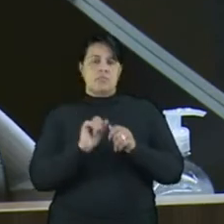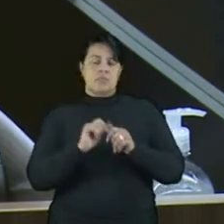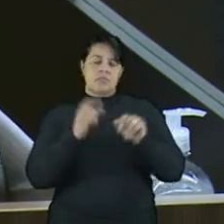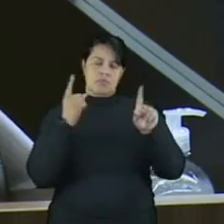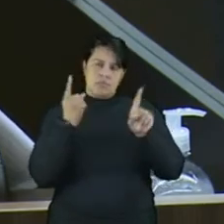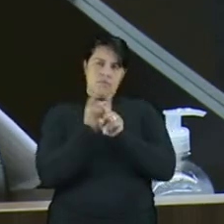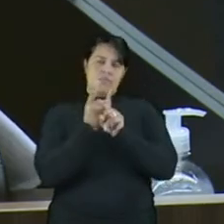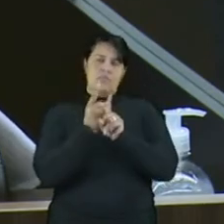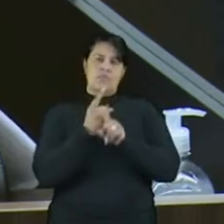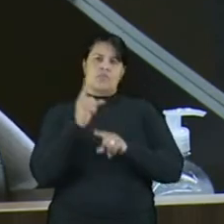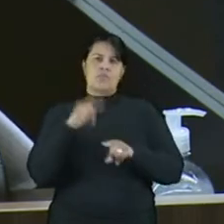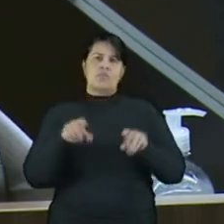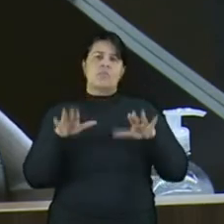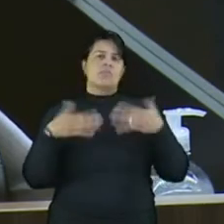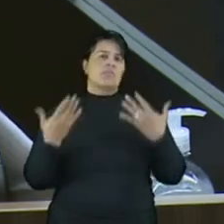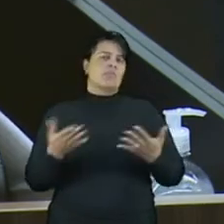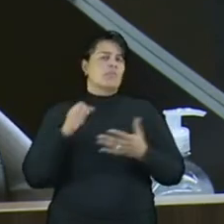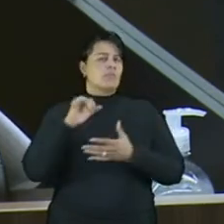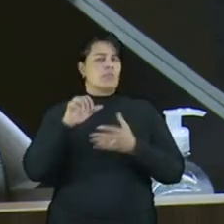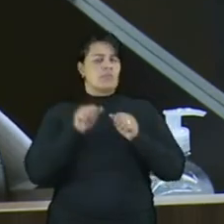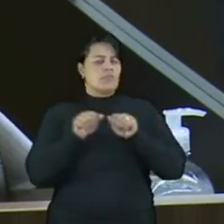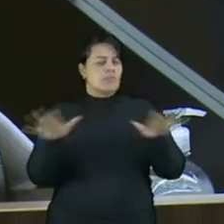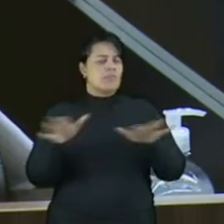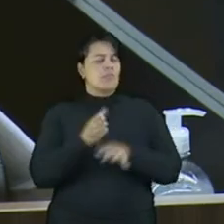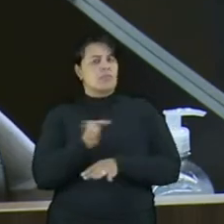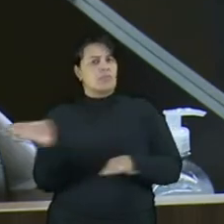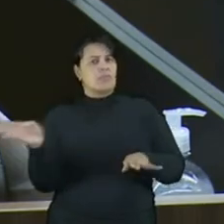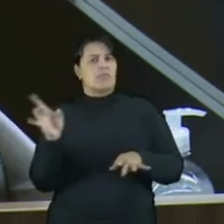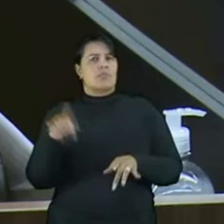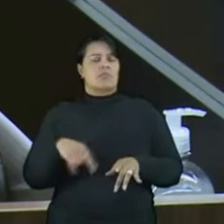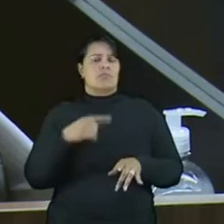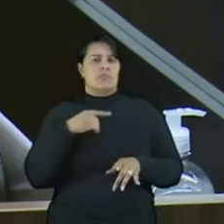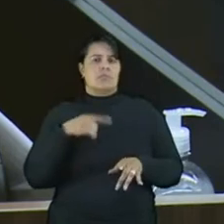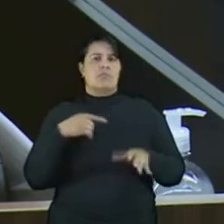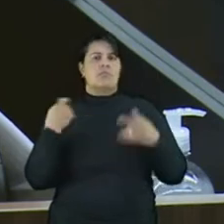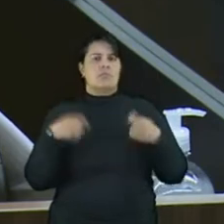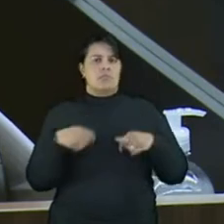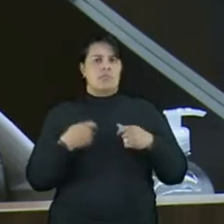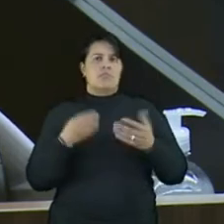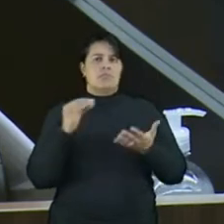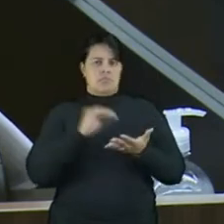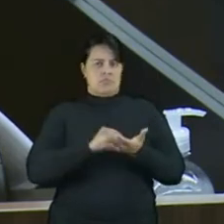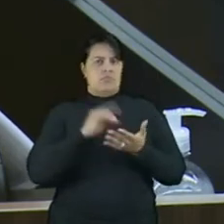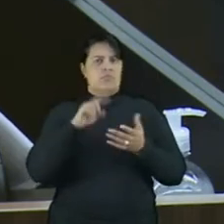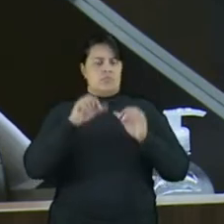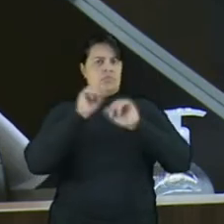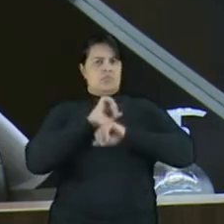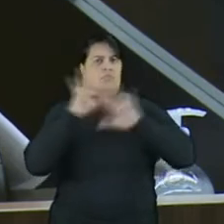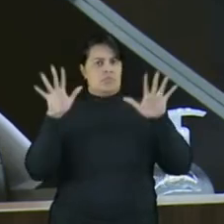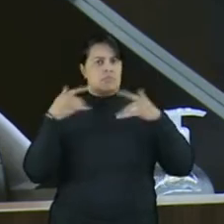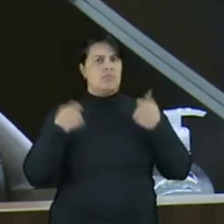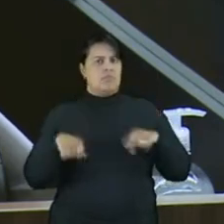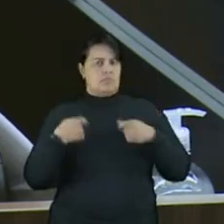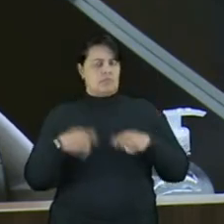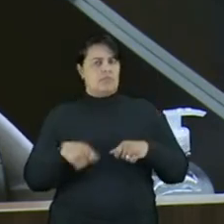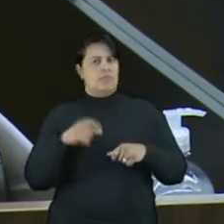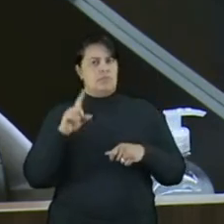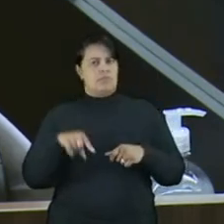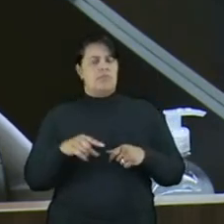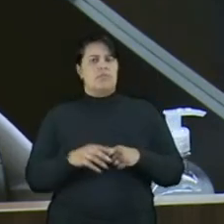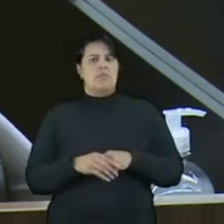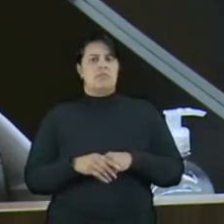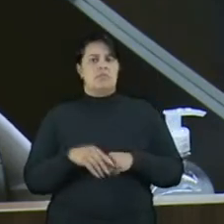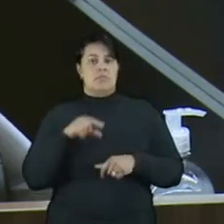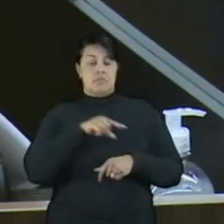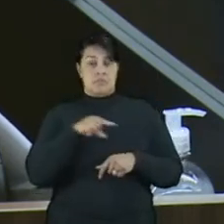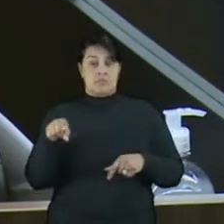identificar vazamento de informações. Eu gostaria de colocar isto para ficar bem claro que